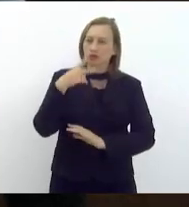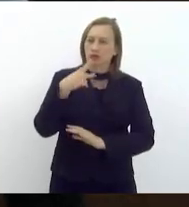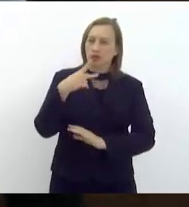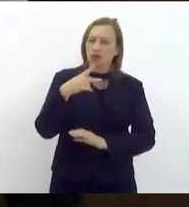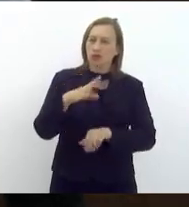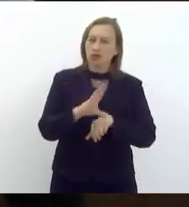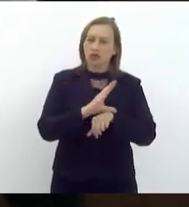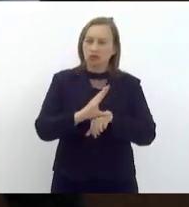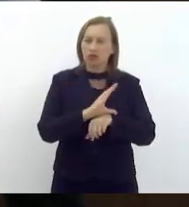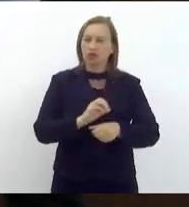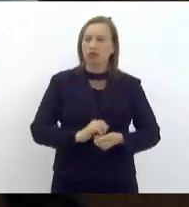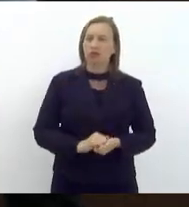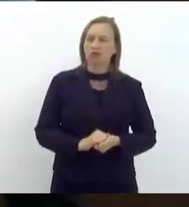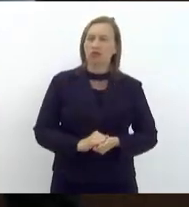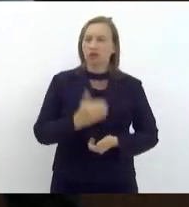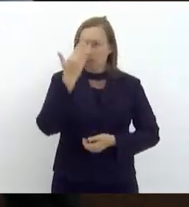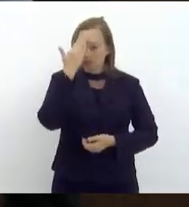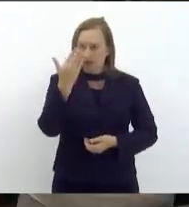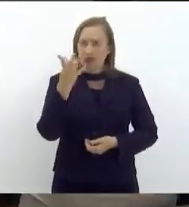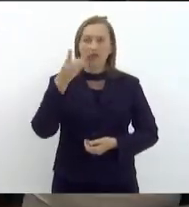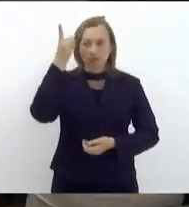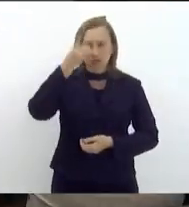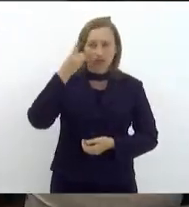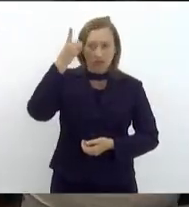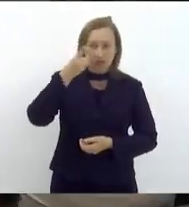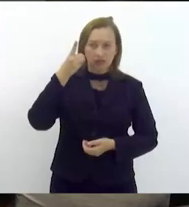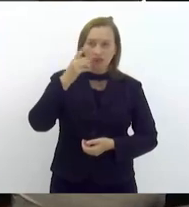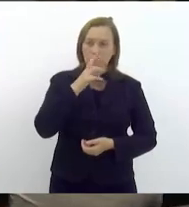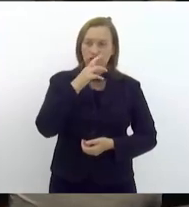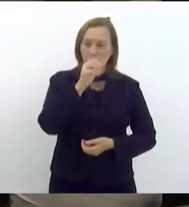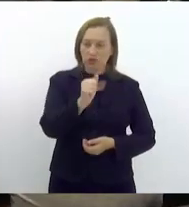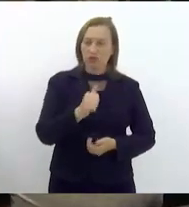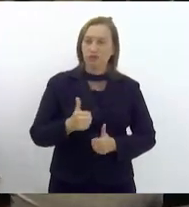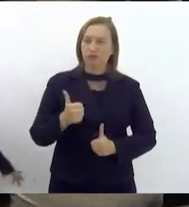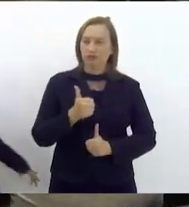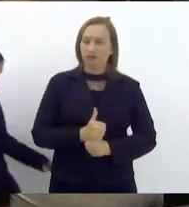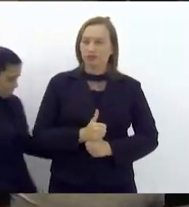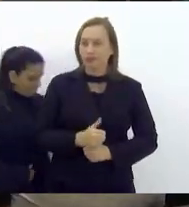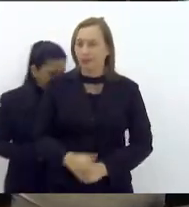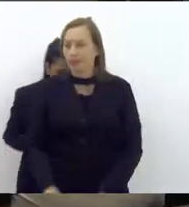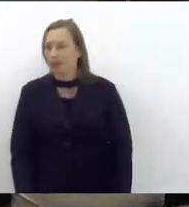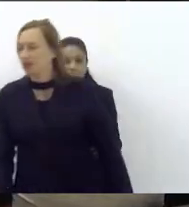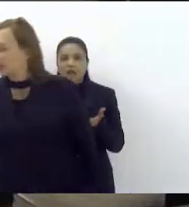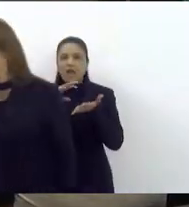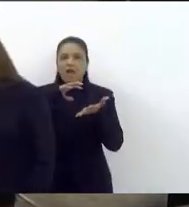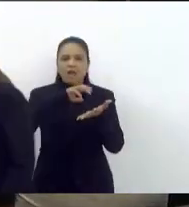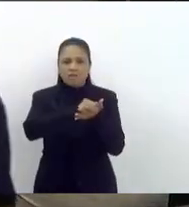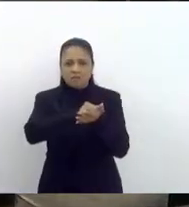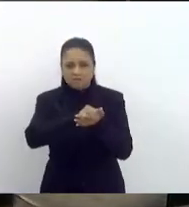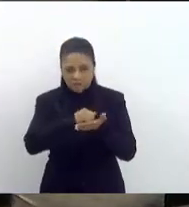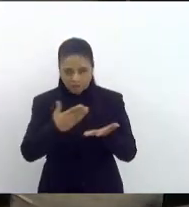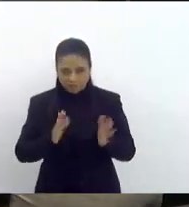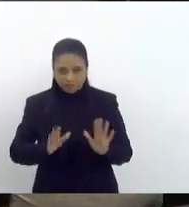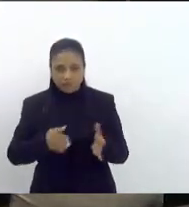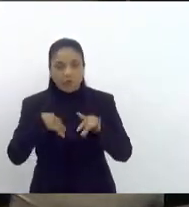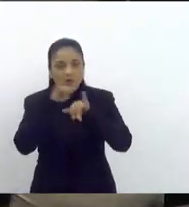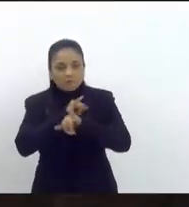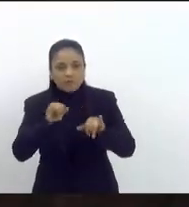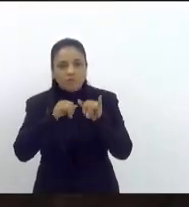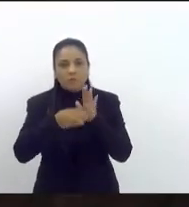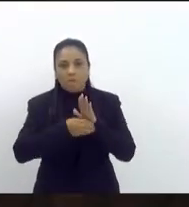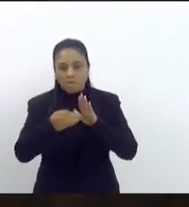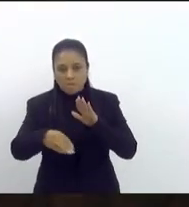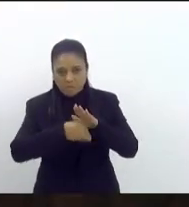pela constitucionalidade Muito obrigado Deputado Rodrigo Amorim tá registrado aqui para emitir